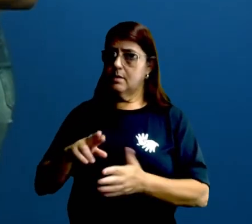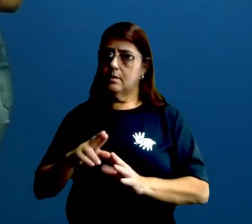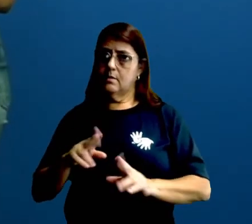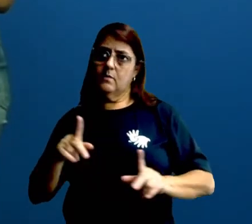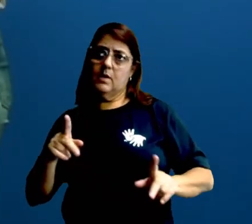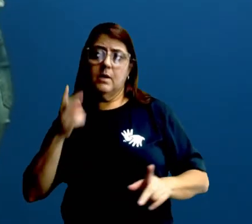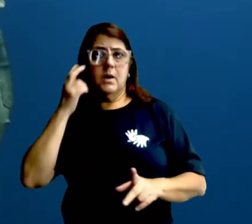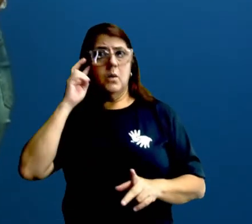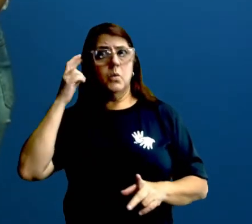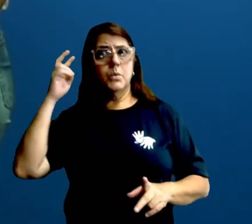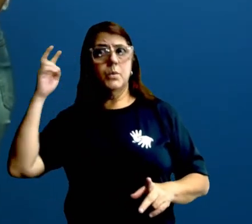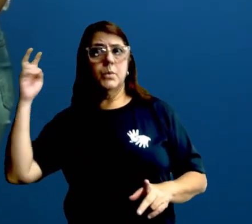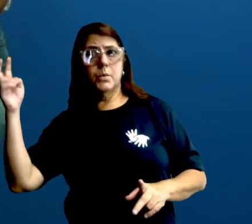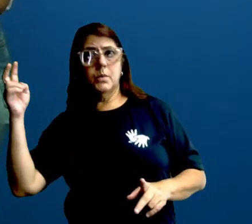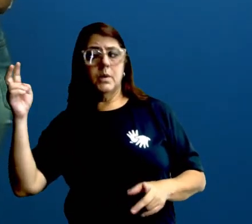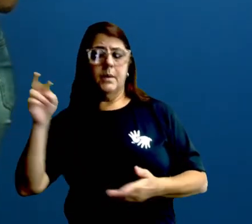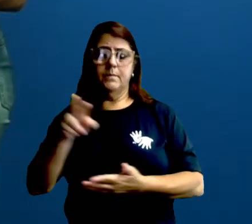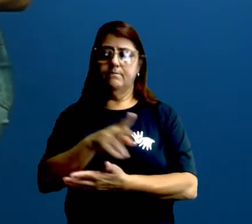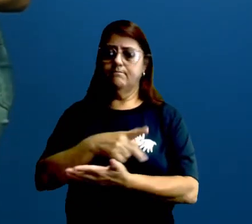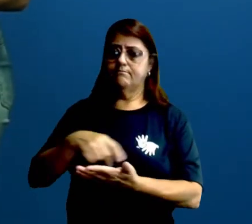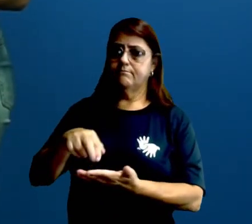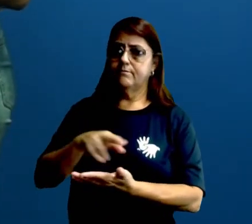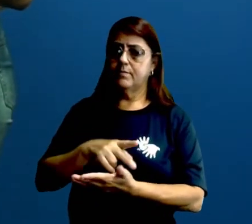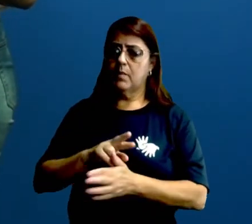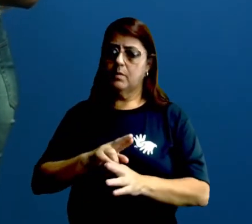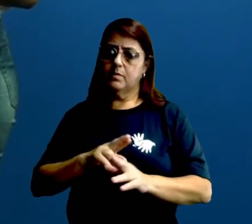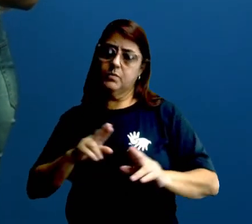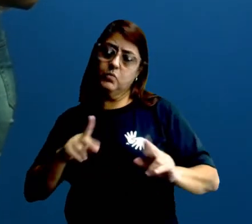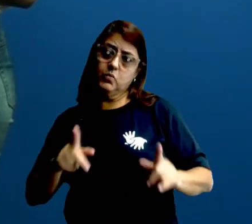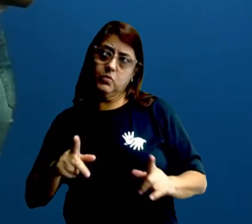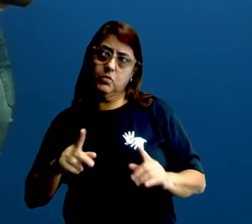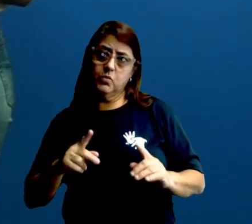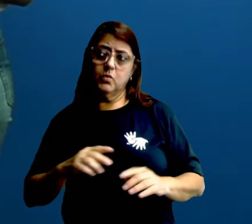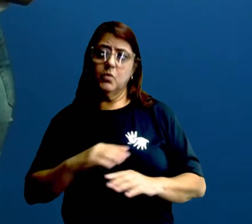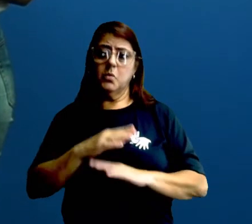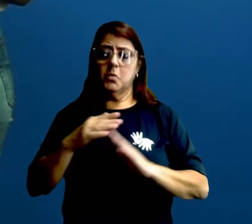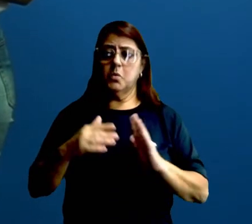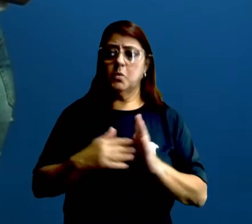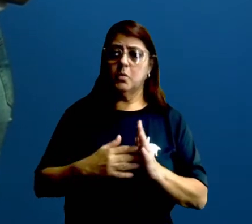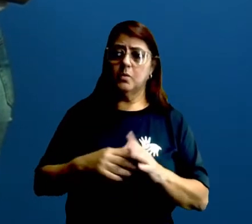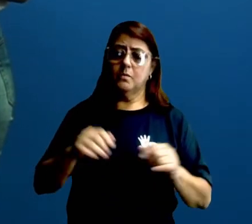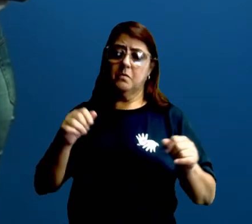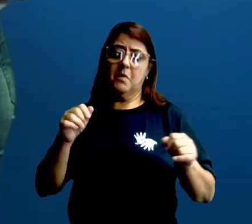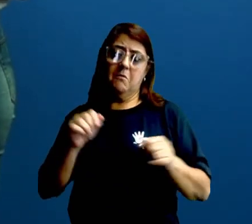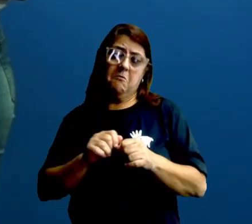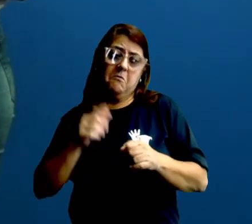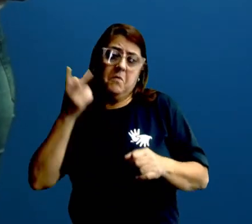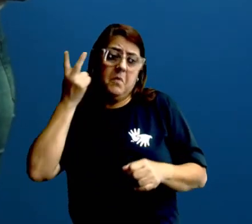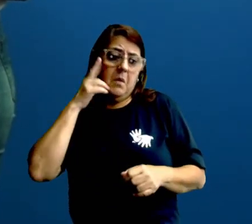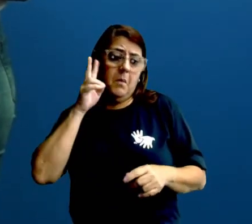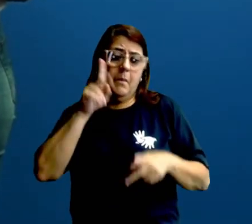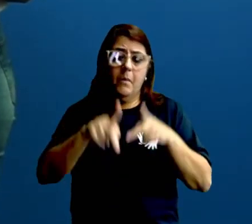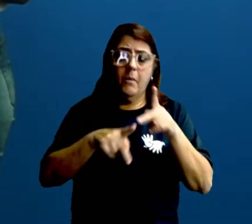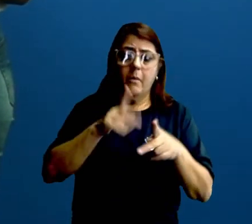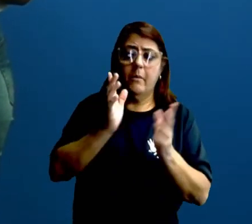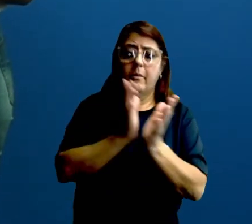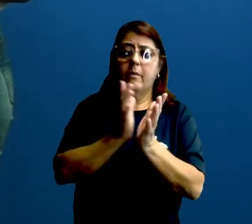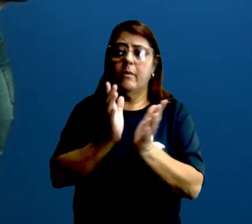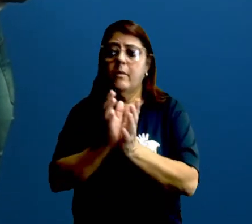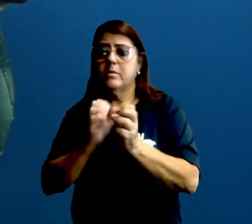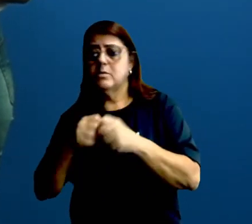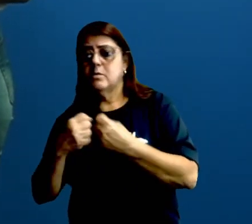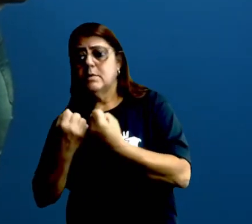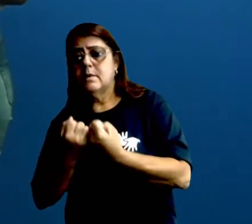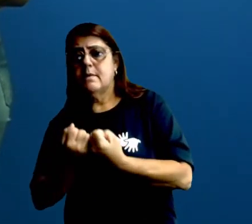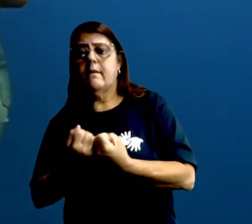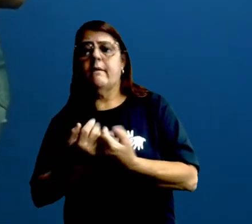sinônimo, porque se você for observar, patrimônio histórico é tudo aquilo que vai fazer a gente entender a história de um povo, de um